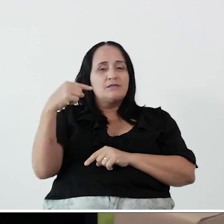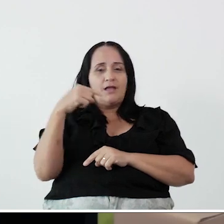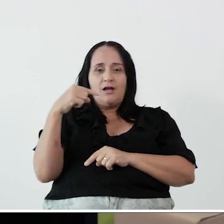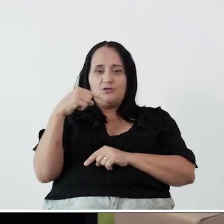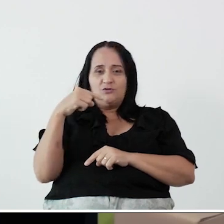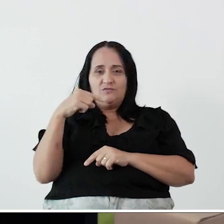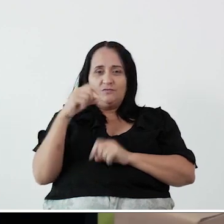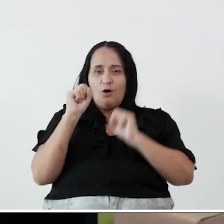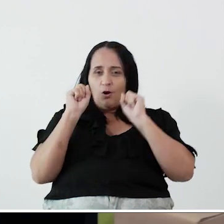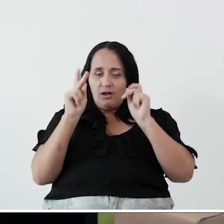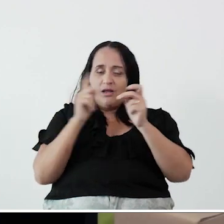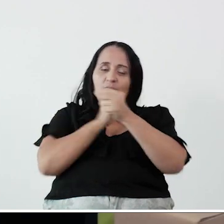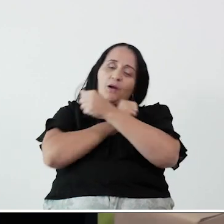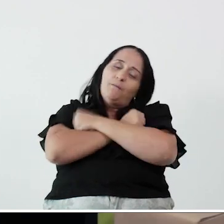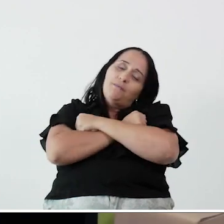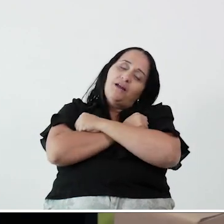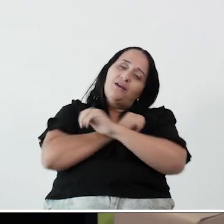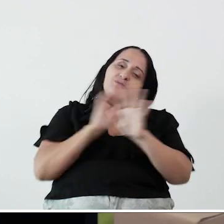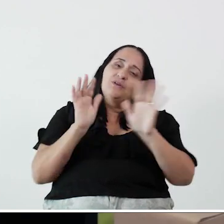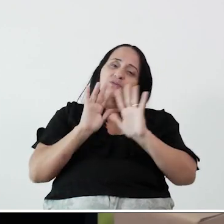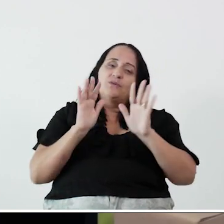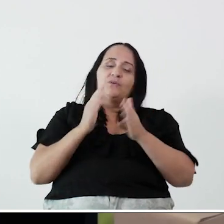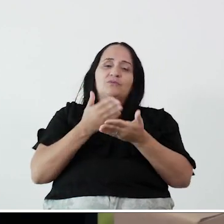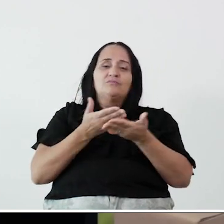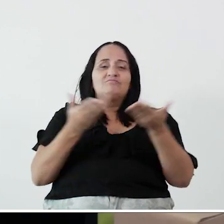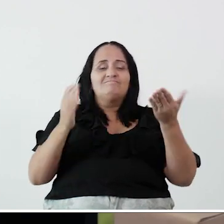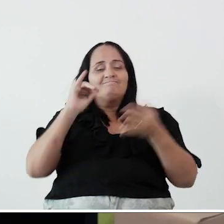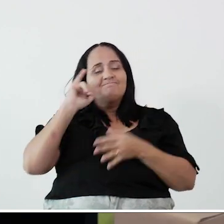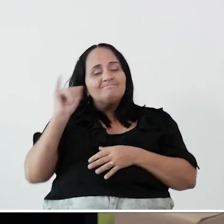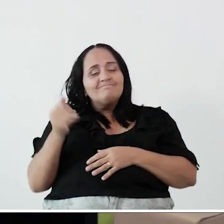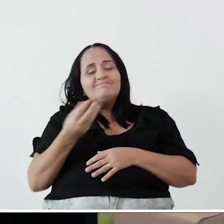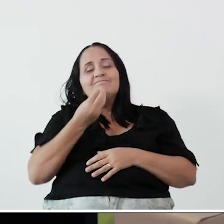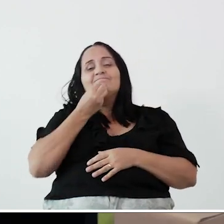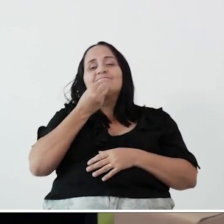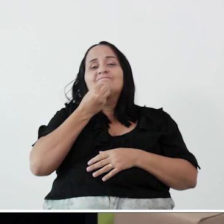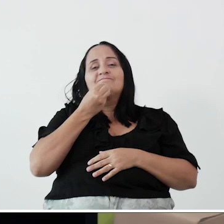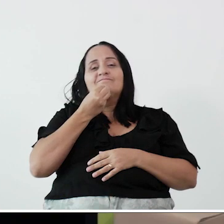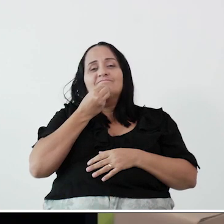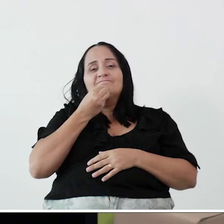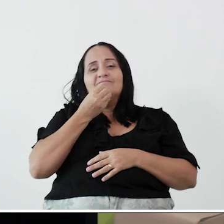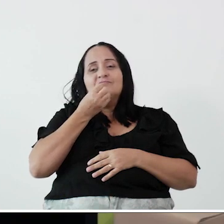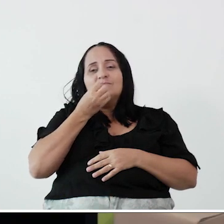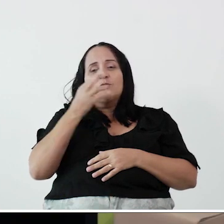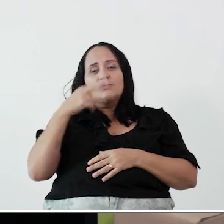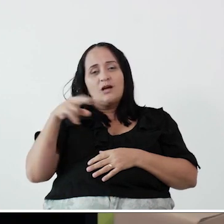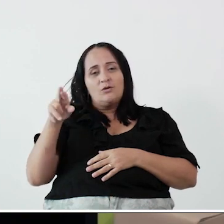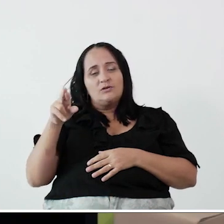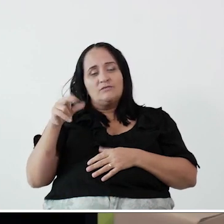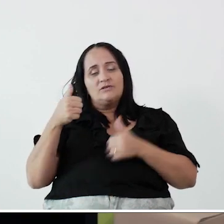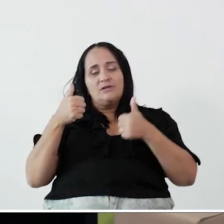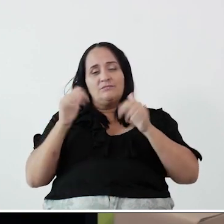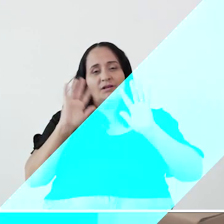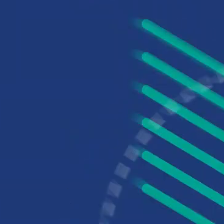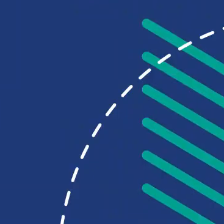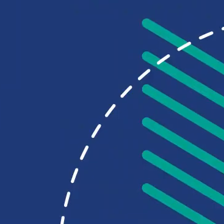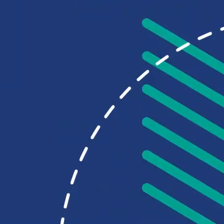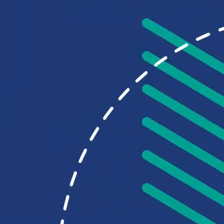negativo. Ok? Um abraço a todos, espero que tenha sido proveitosa nossa aula de revisão. Até a próxima.